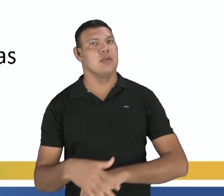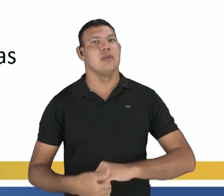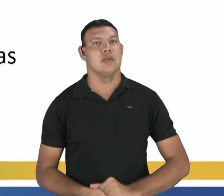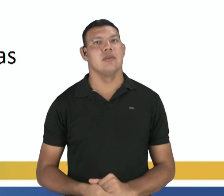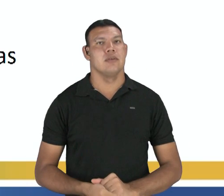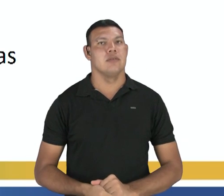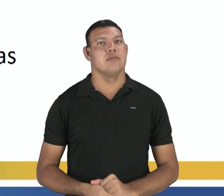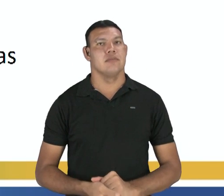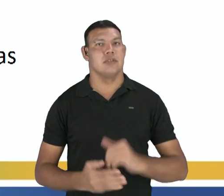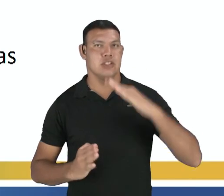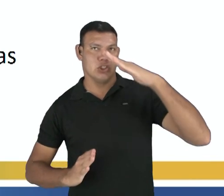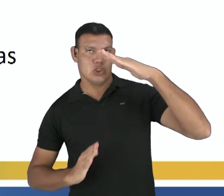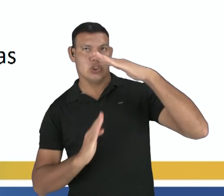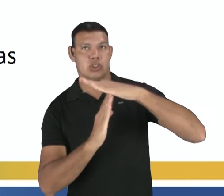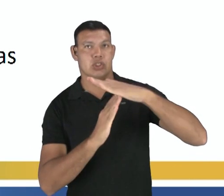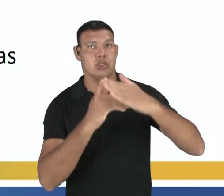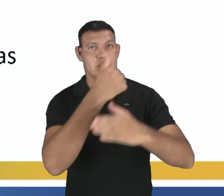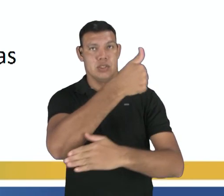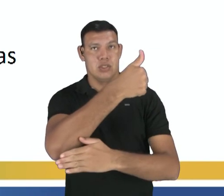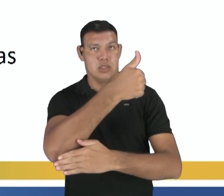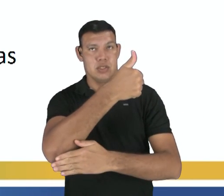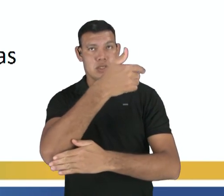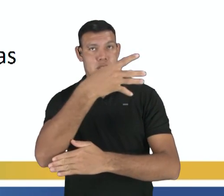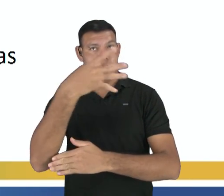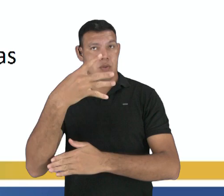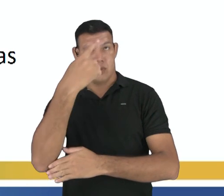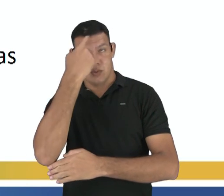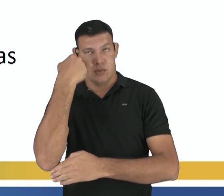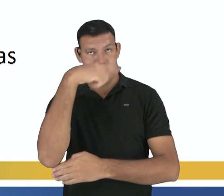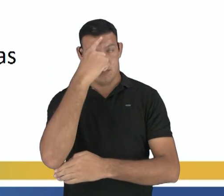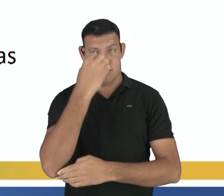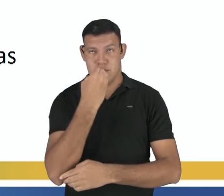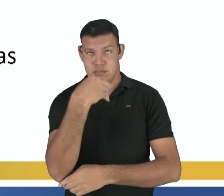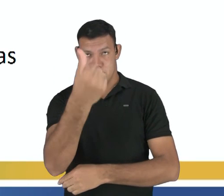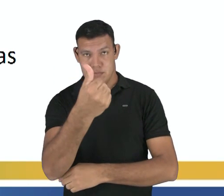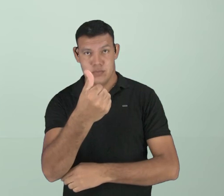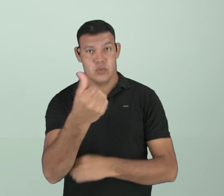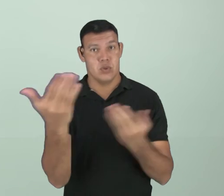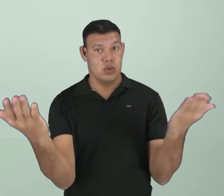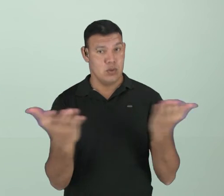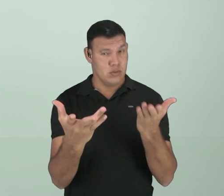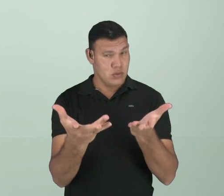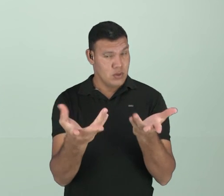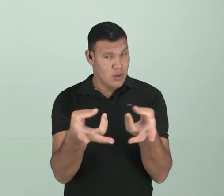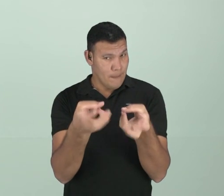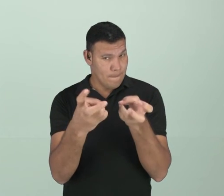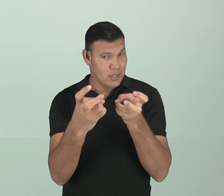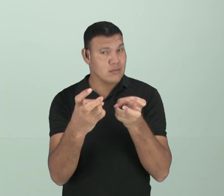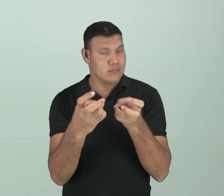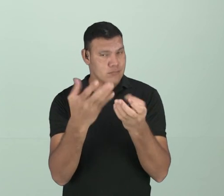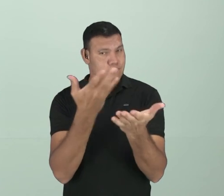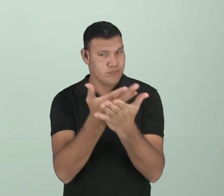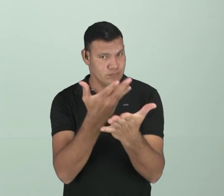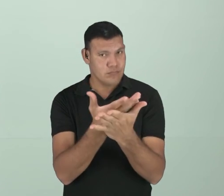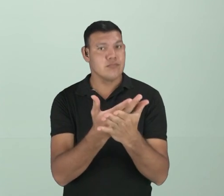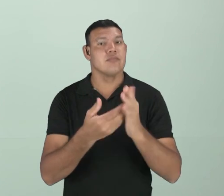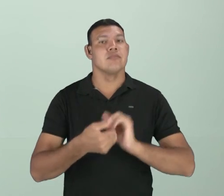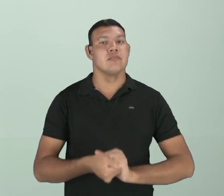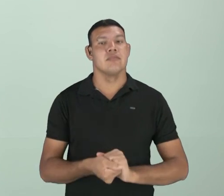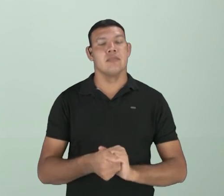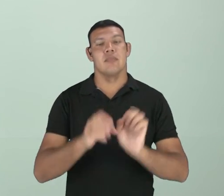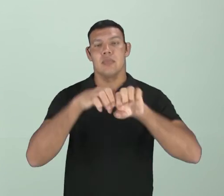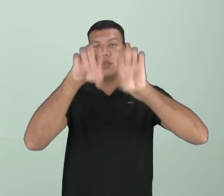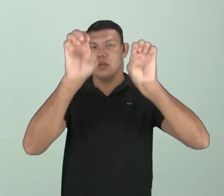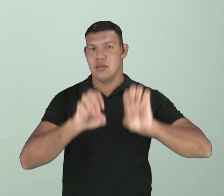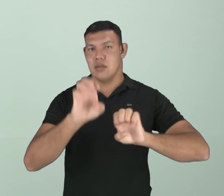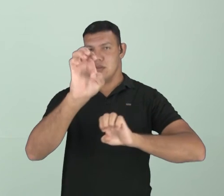quando atingir 144 horas. Tudo bem, gente? Hoje vocês perceberam que nós